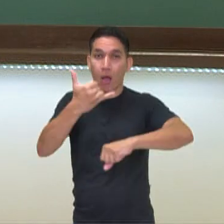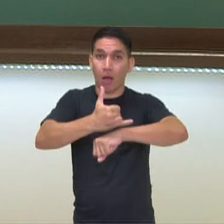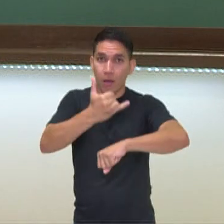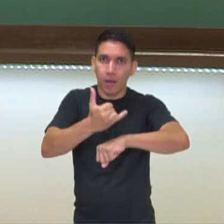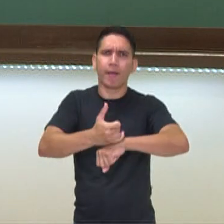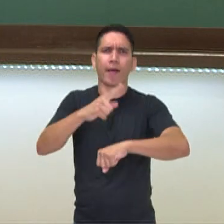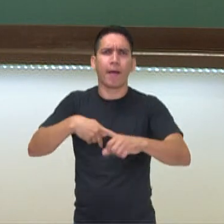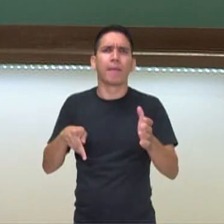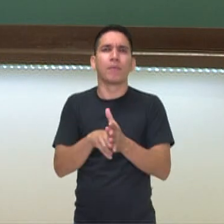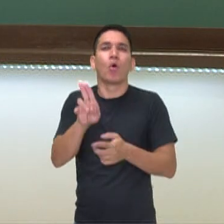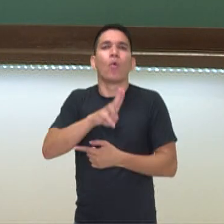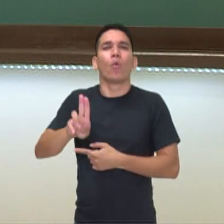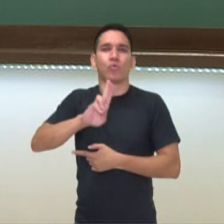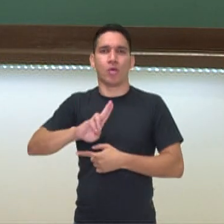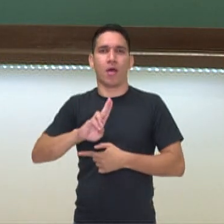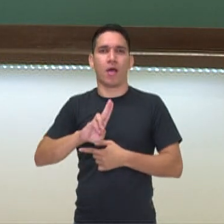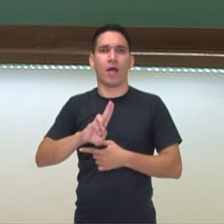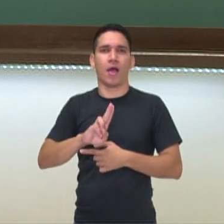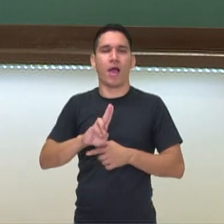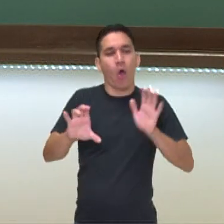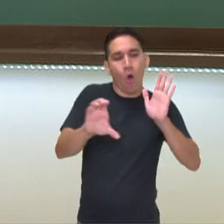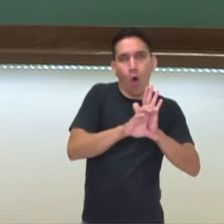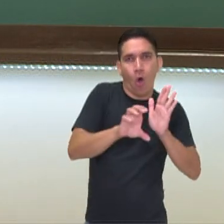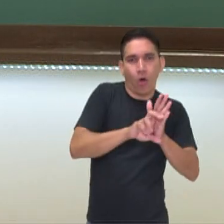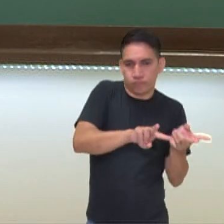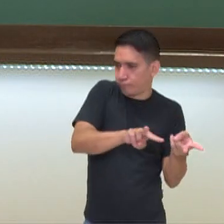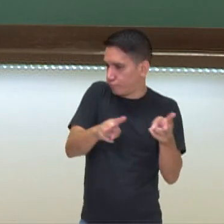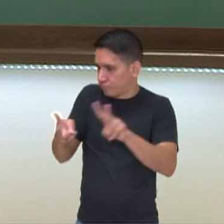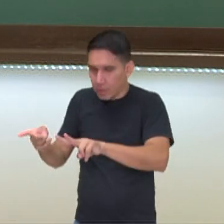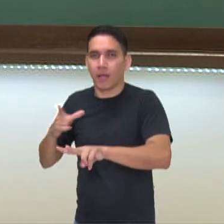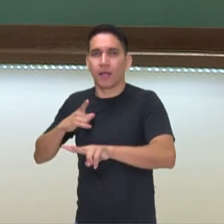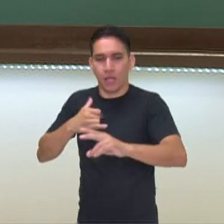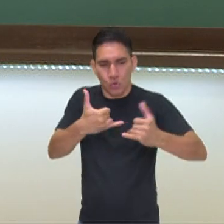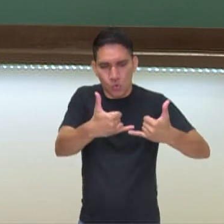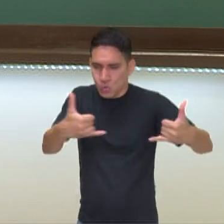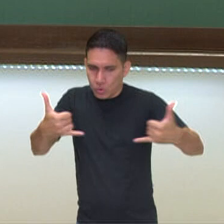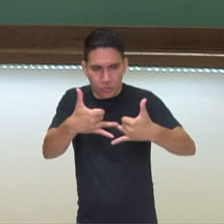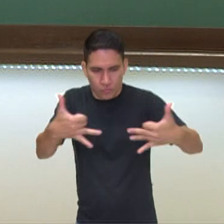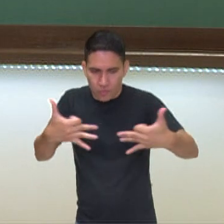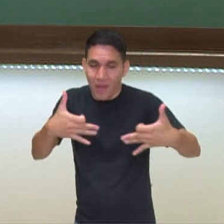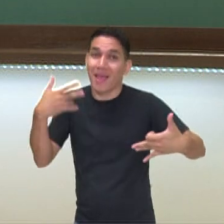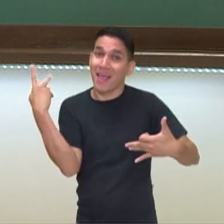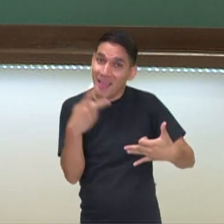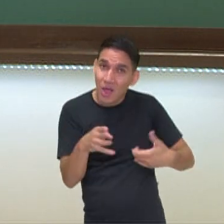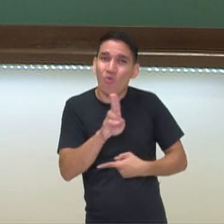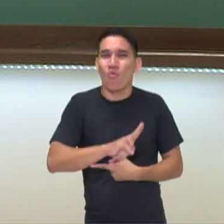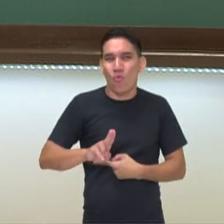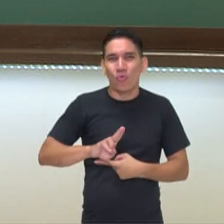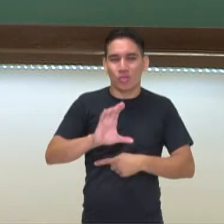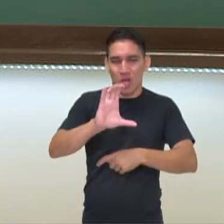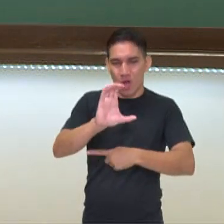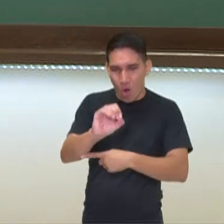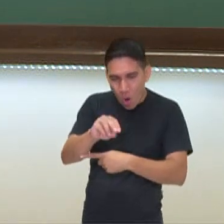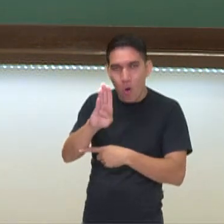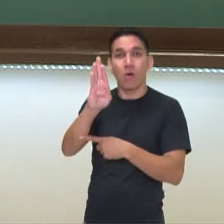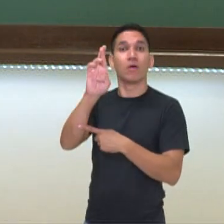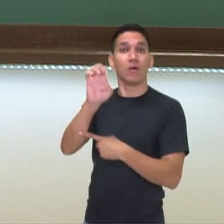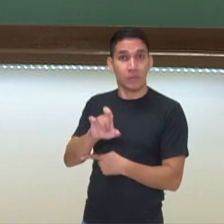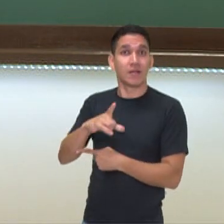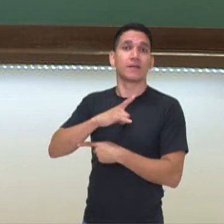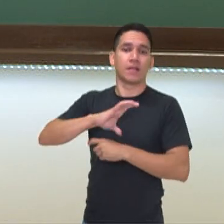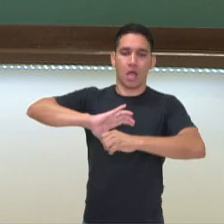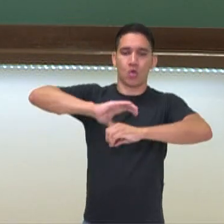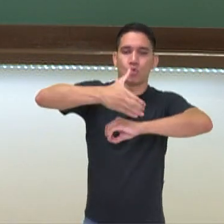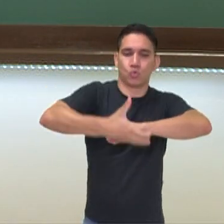como base a transmissão de dados por meio dos filamentos de cobre? Esses filamentos de cobre, por mais que eles sejam envoltos